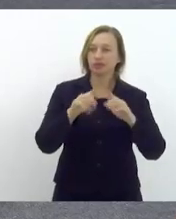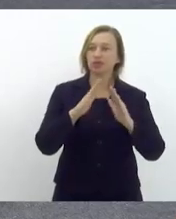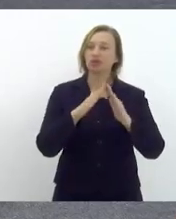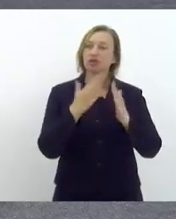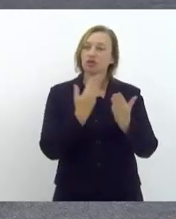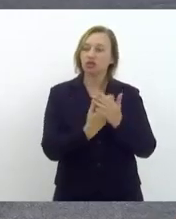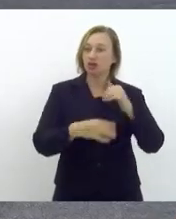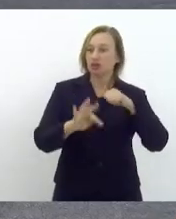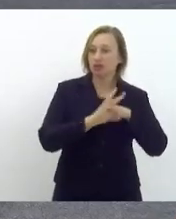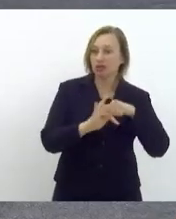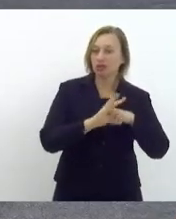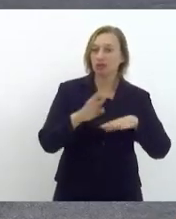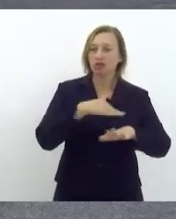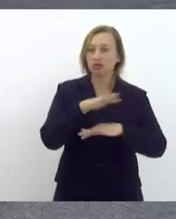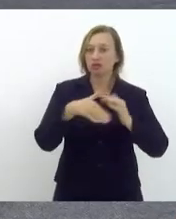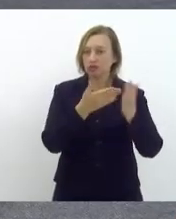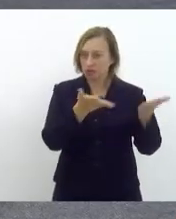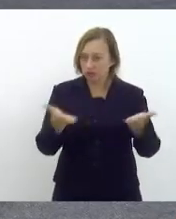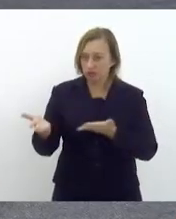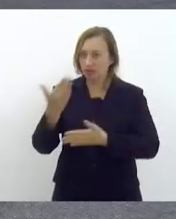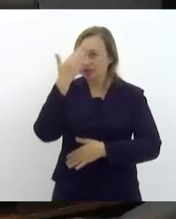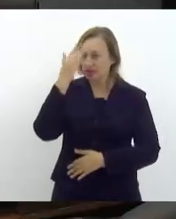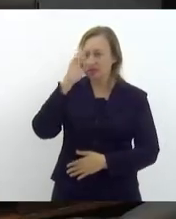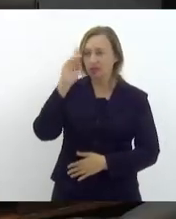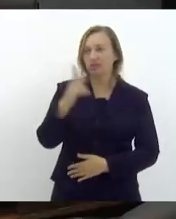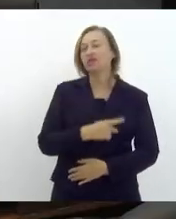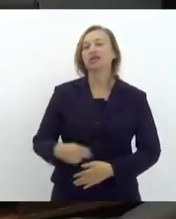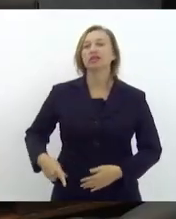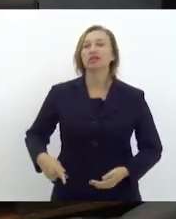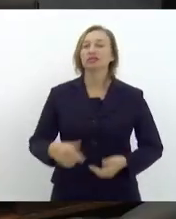todas as pessoas convidadas muito obrigada Presidente